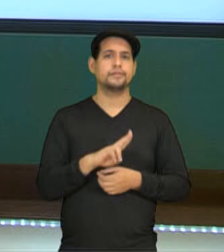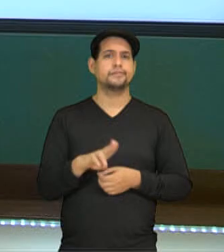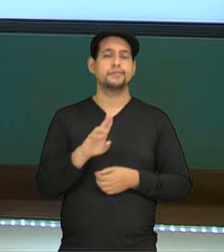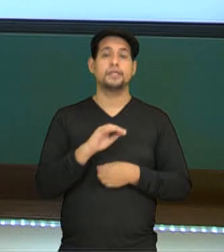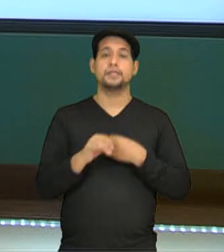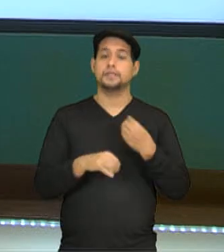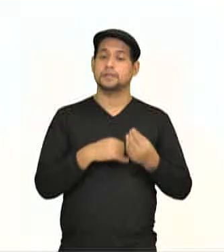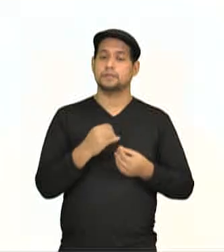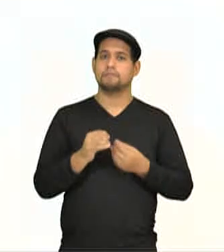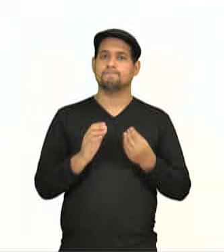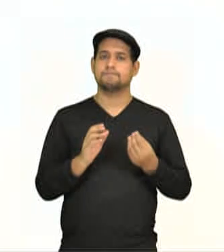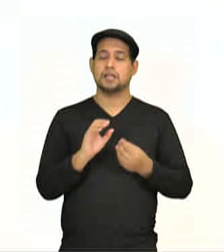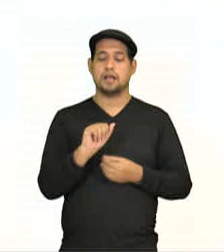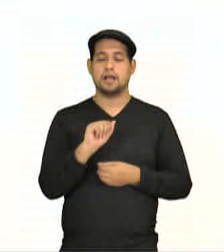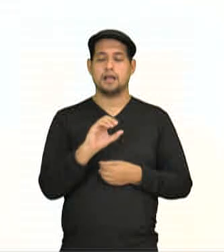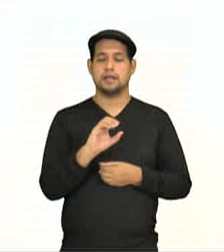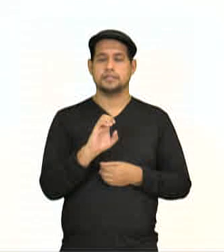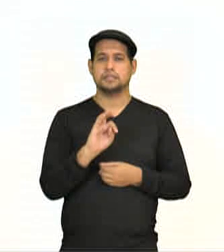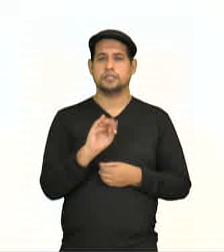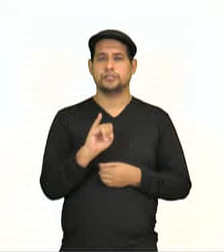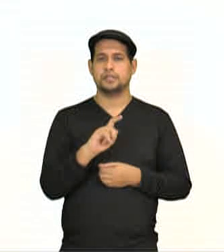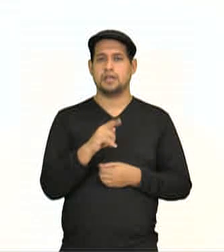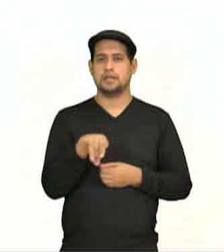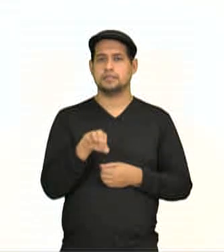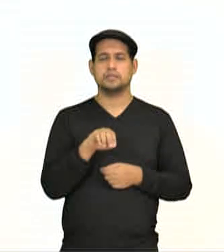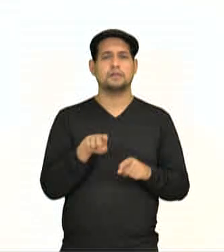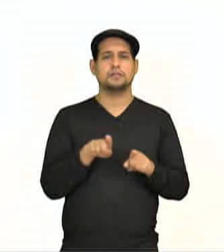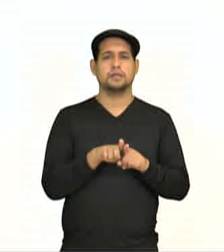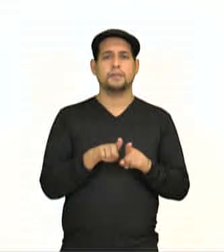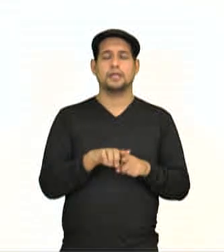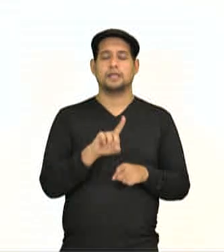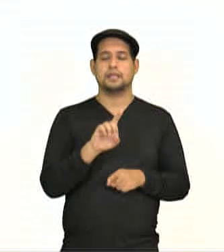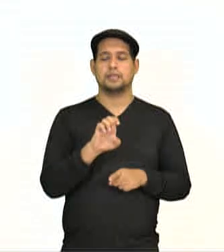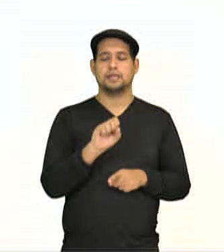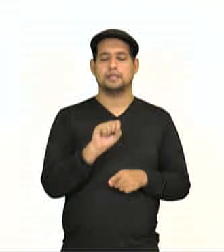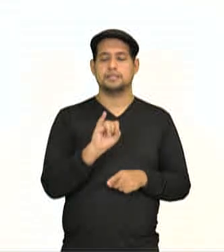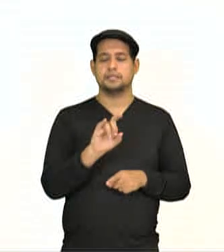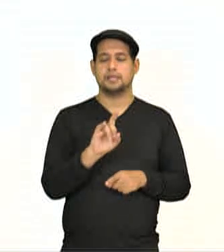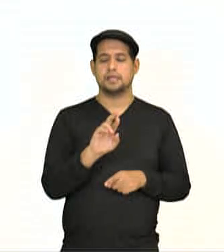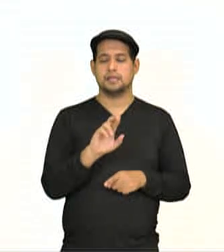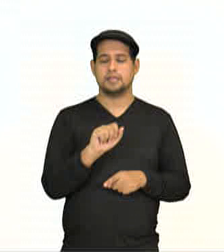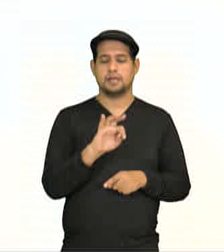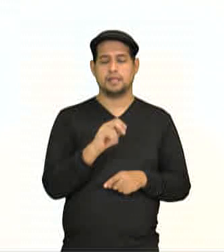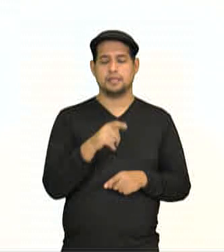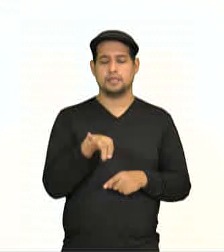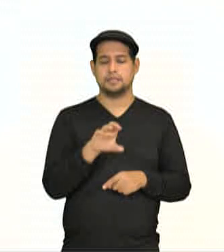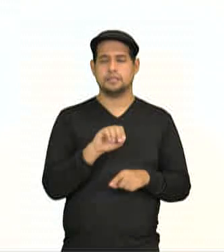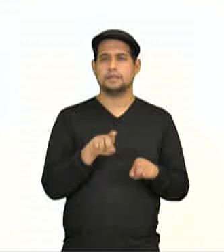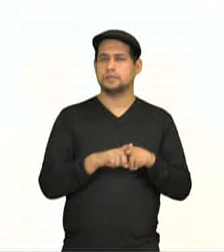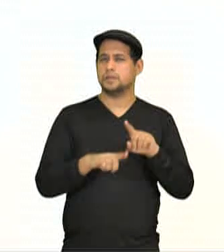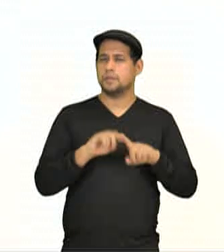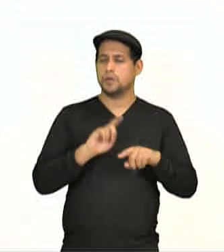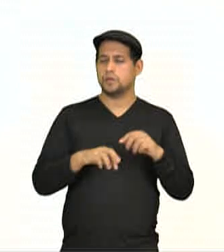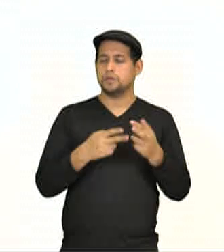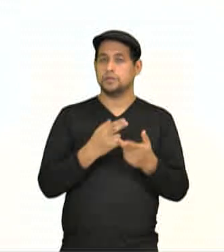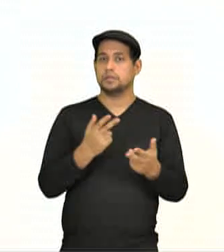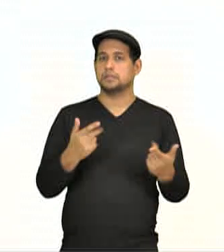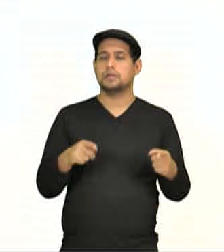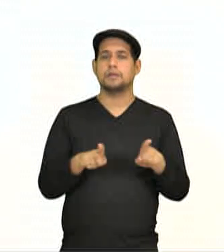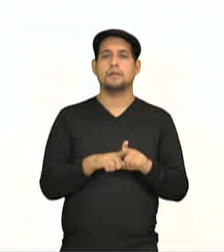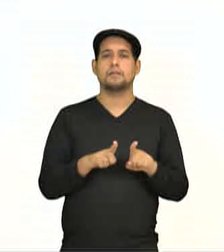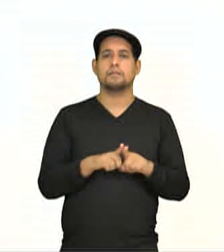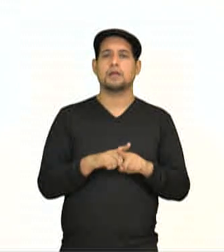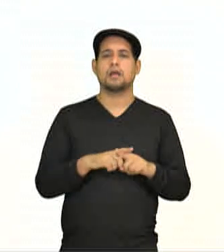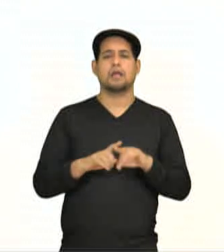largamente como agente de acetilação e desidratação na síntese de produtos orgânicos para a